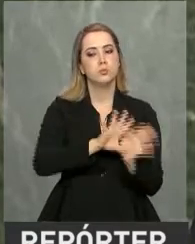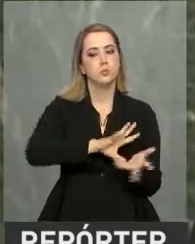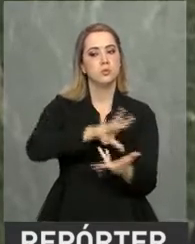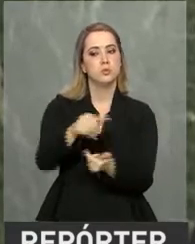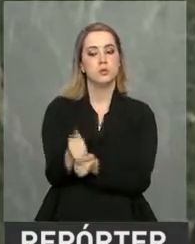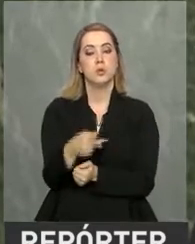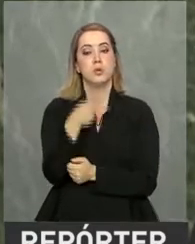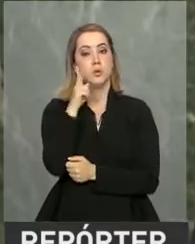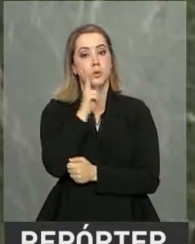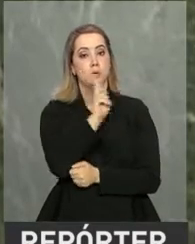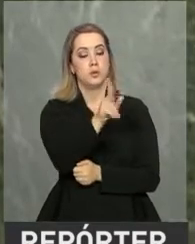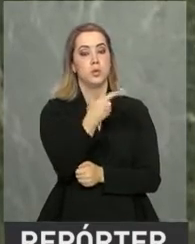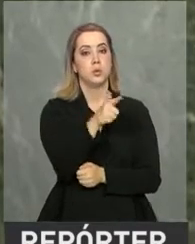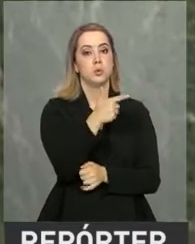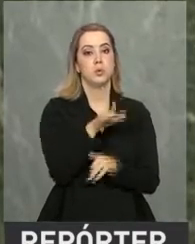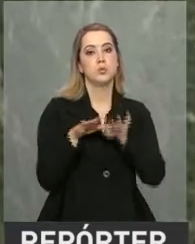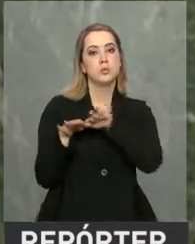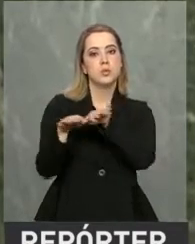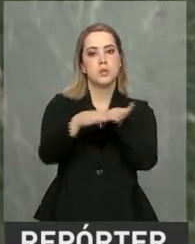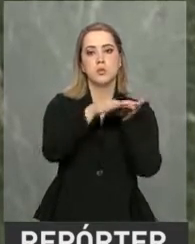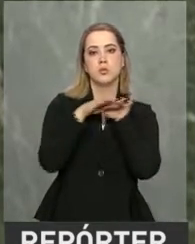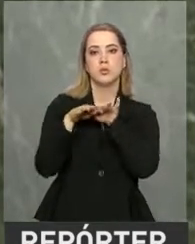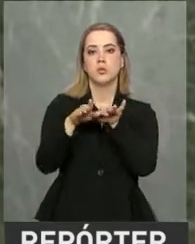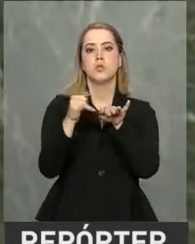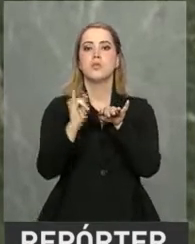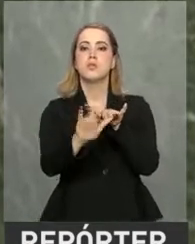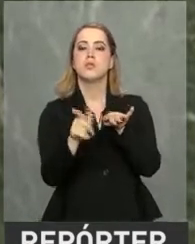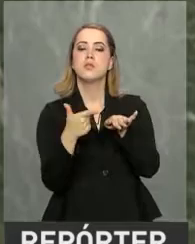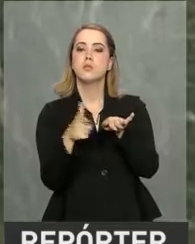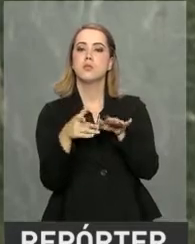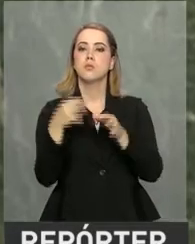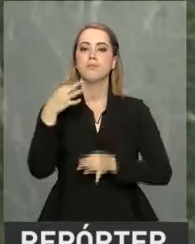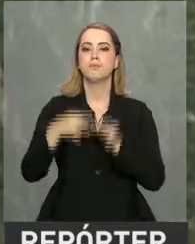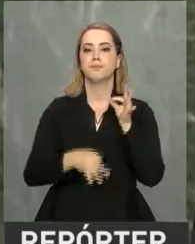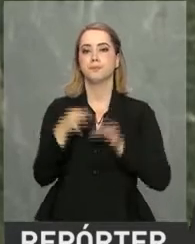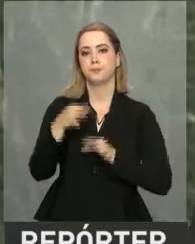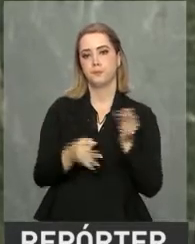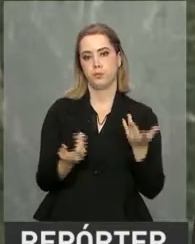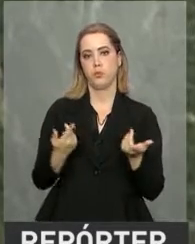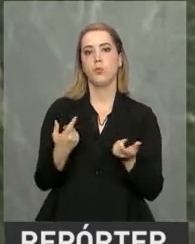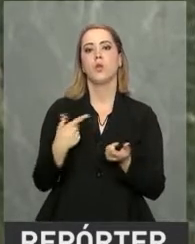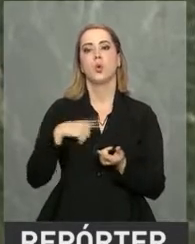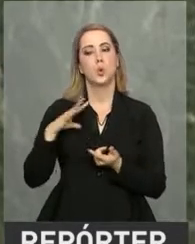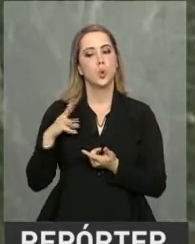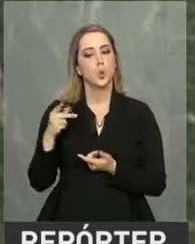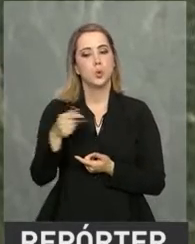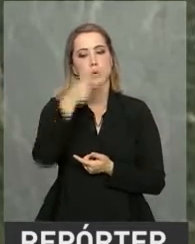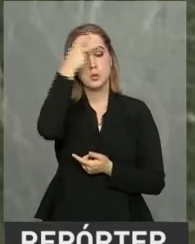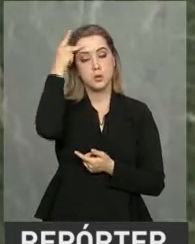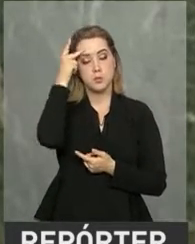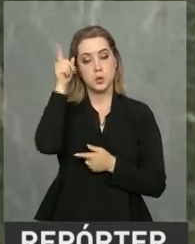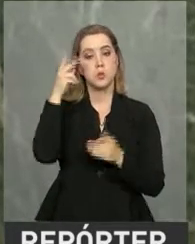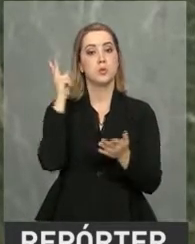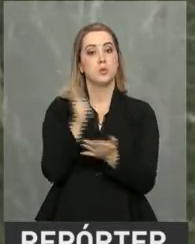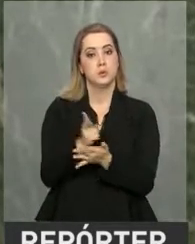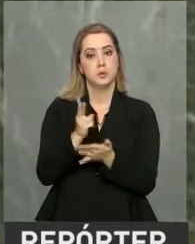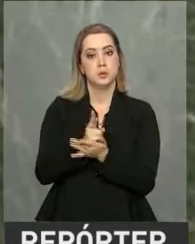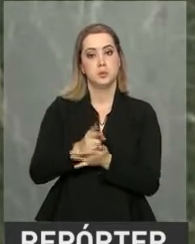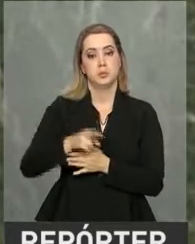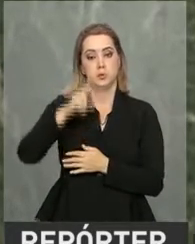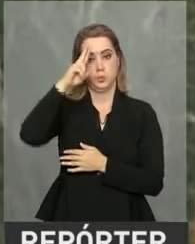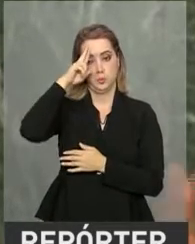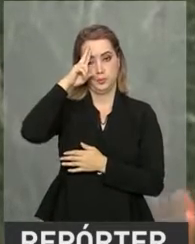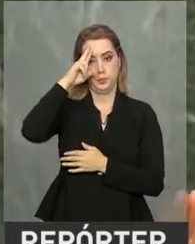não há democracia sem Estado de Direito, sem que se aplique a todos, inclusive aos mais